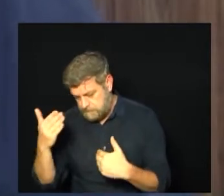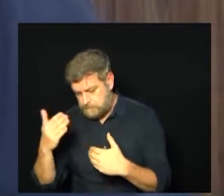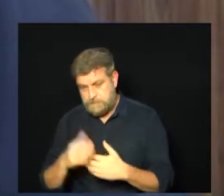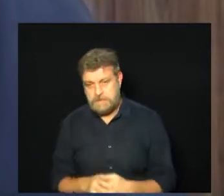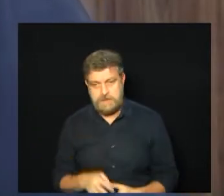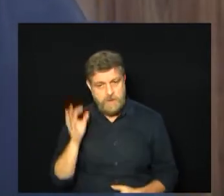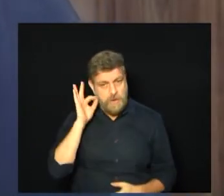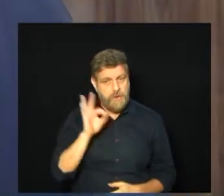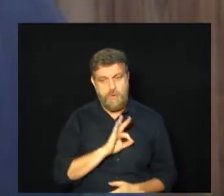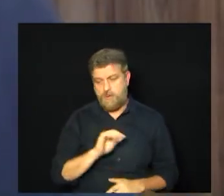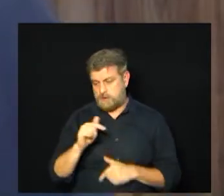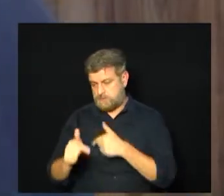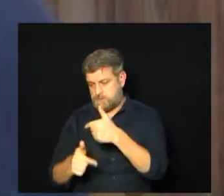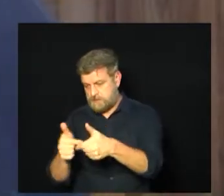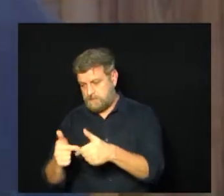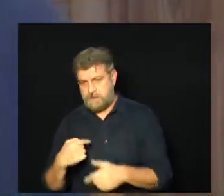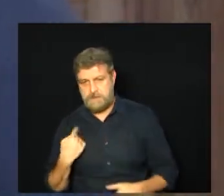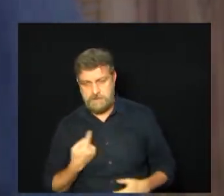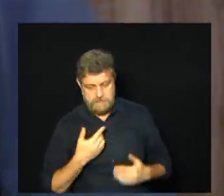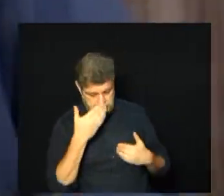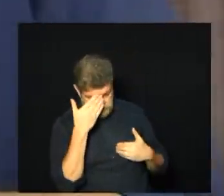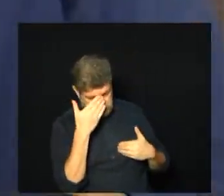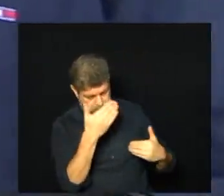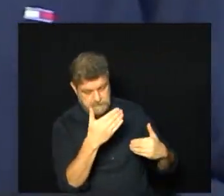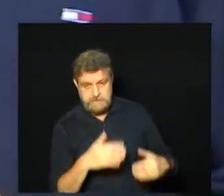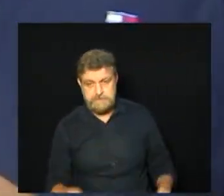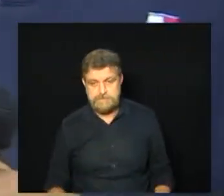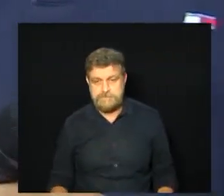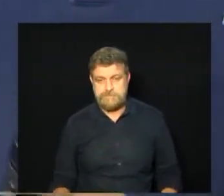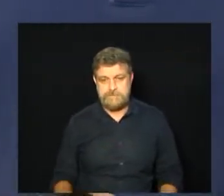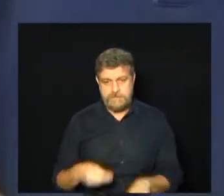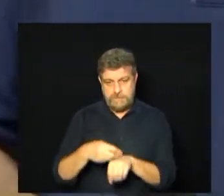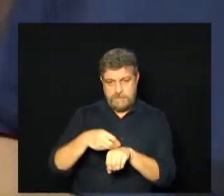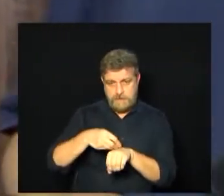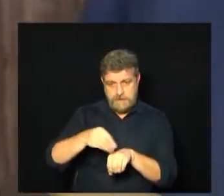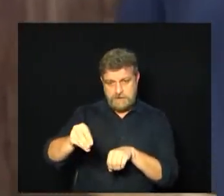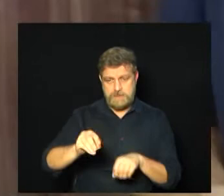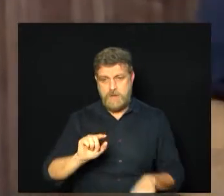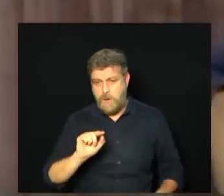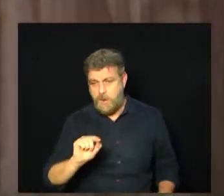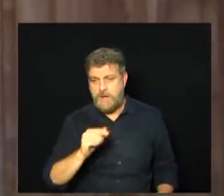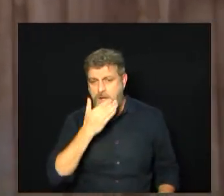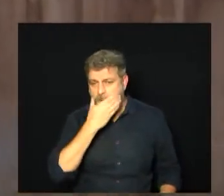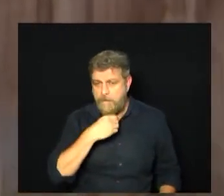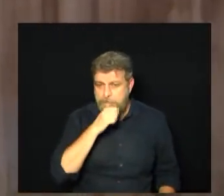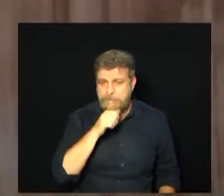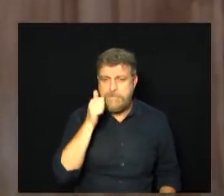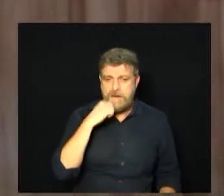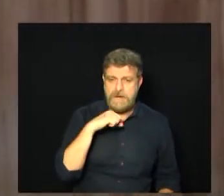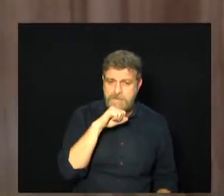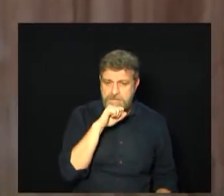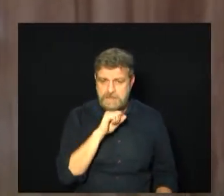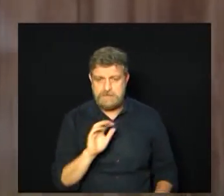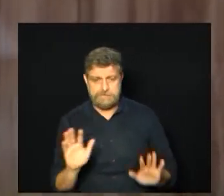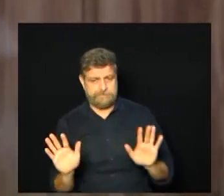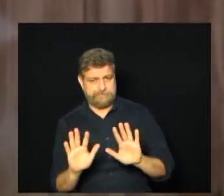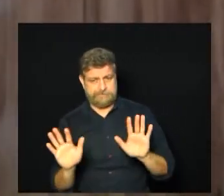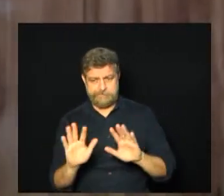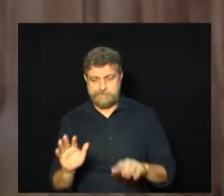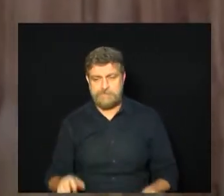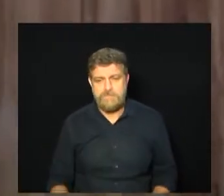ótimo trabalho para vocês. Obrigado, que agradeço. E é aquela dica, né, Gabriel, para que os pais, as mães não